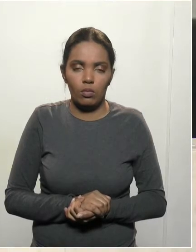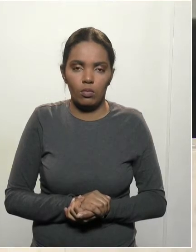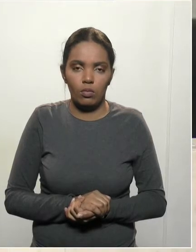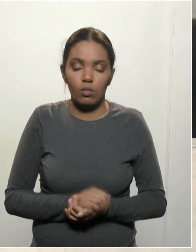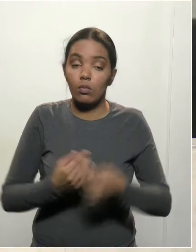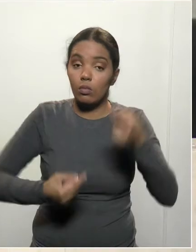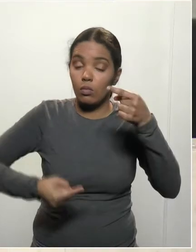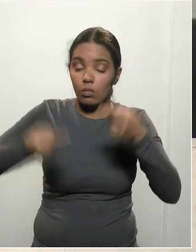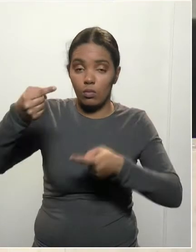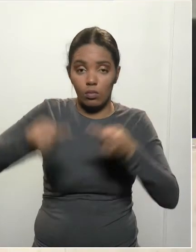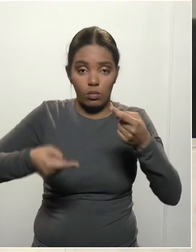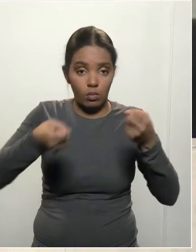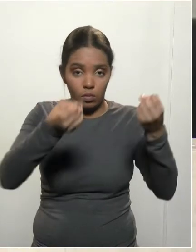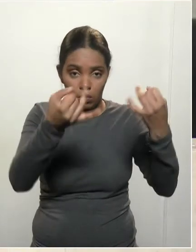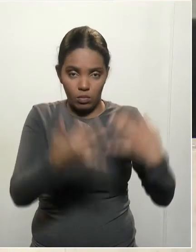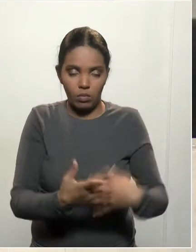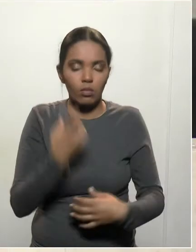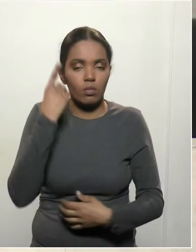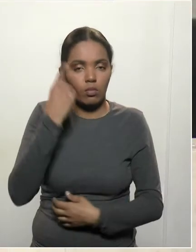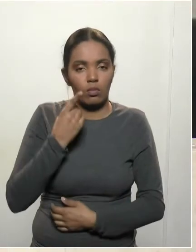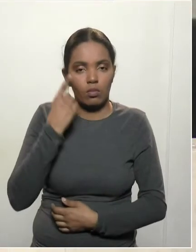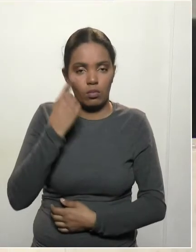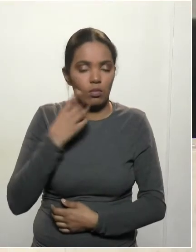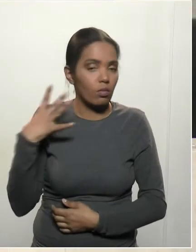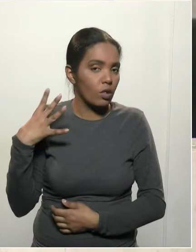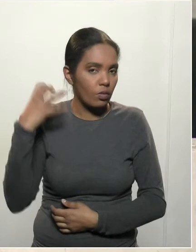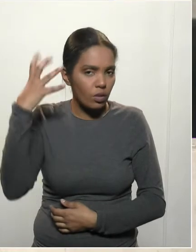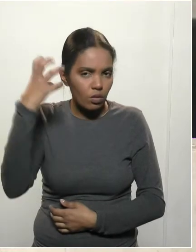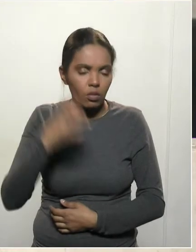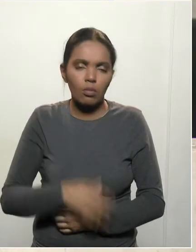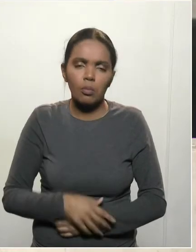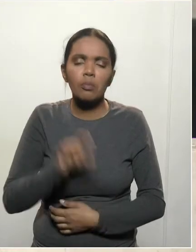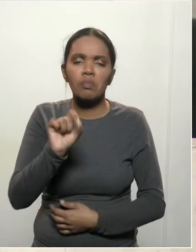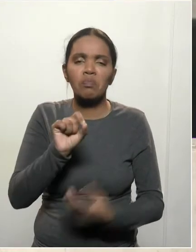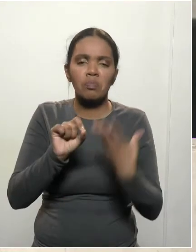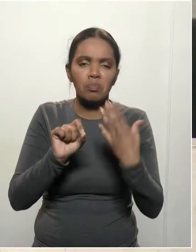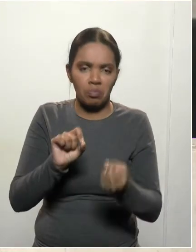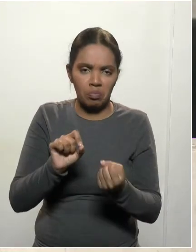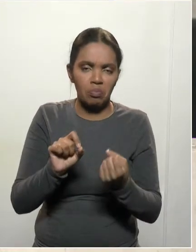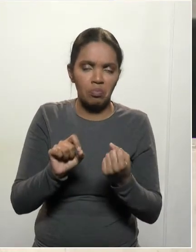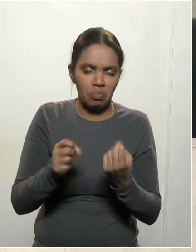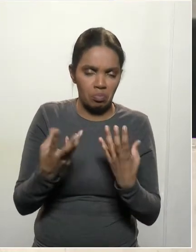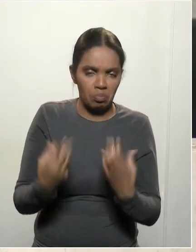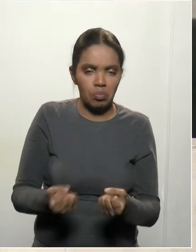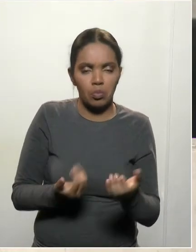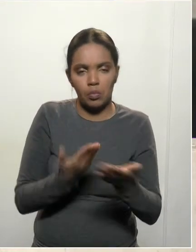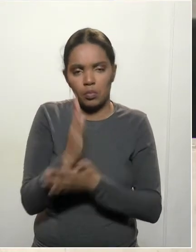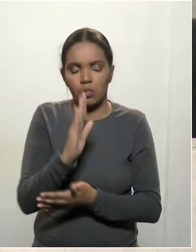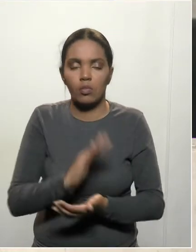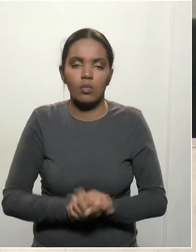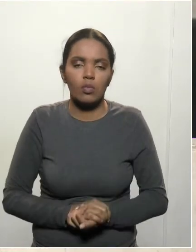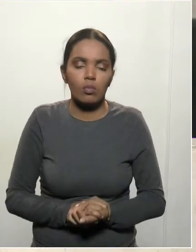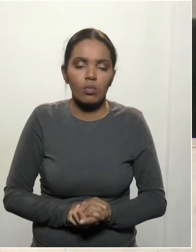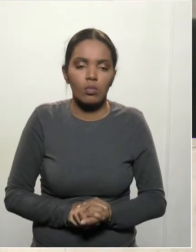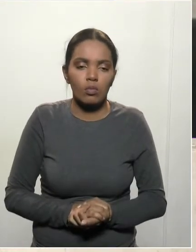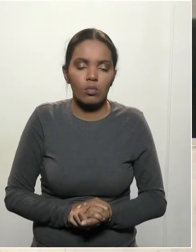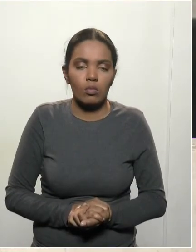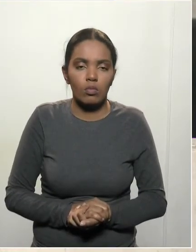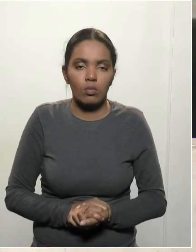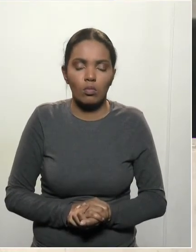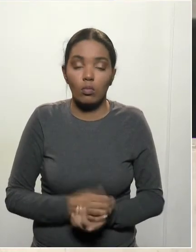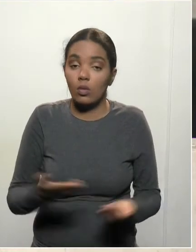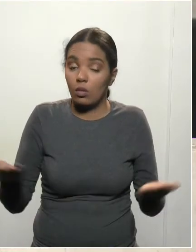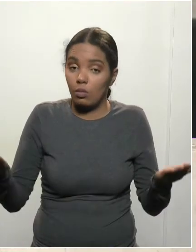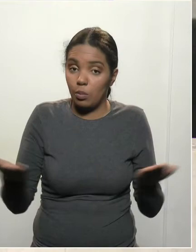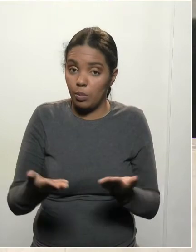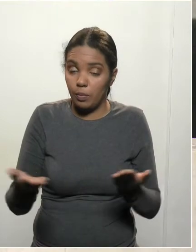Em discussão, parecer do deputado Francisquini, deputados que aprovam, permaneçam como estão, aprovado. Vamos,